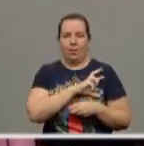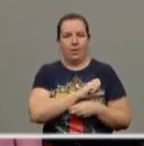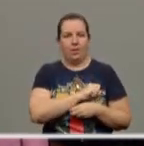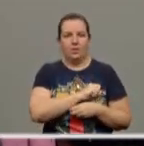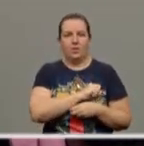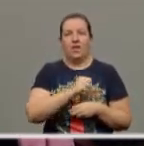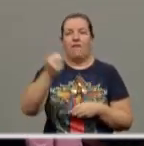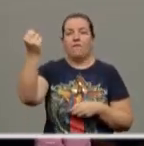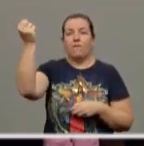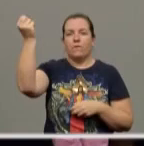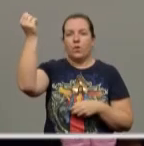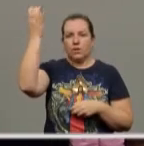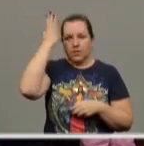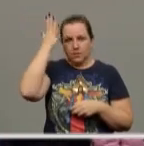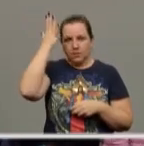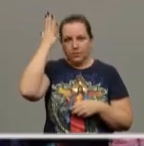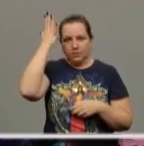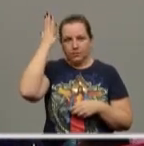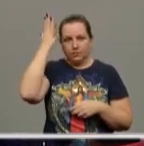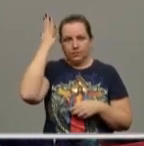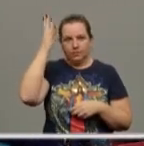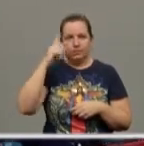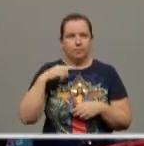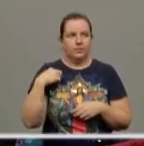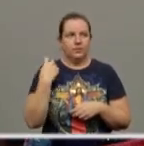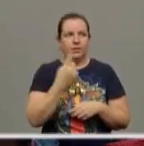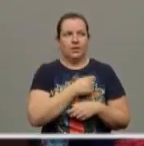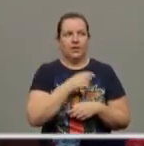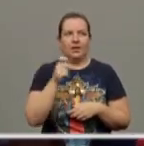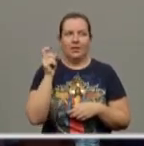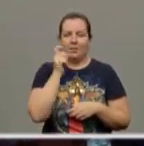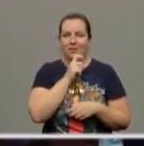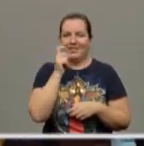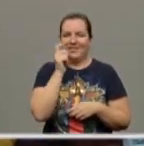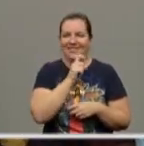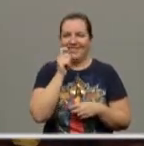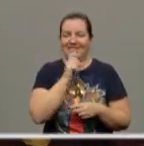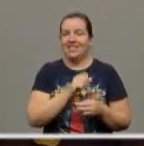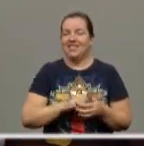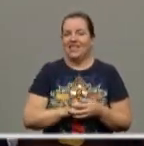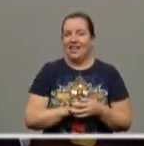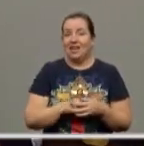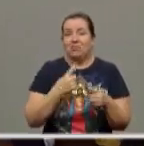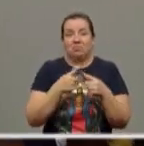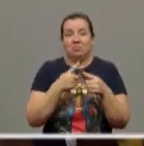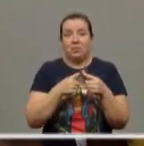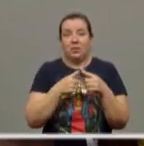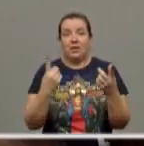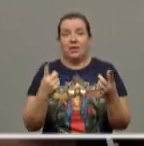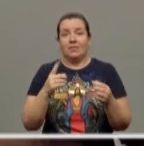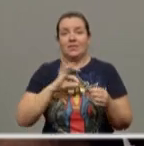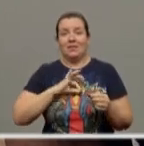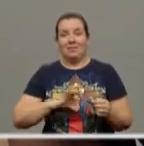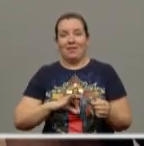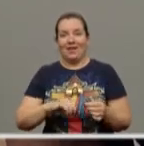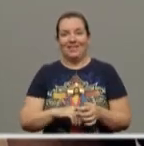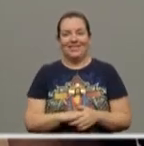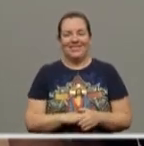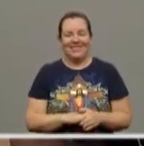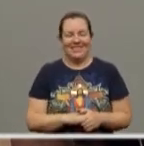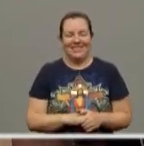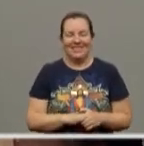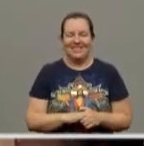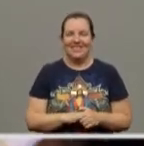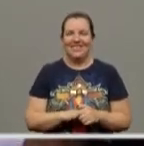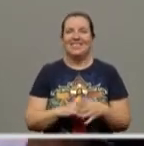a nossa vocação é mentira. Se você não ama a vocação daquele que falou que quer ser padre, daquela que diz